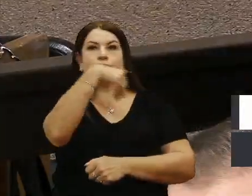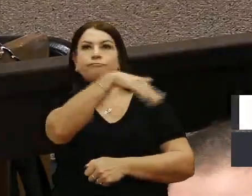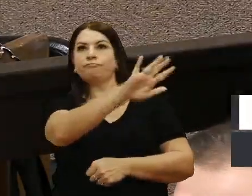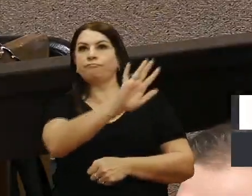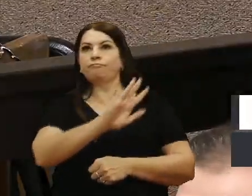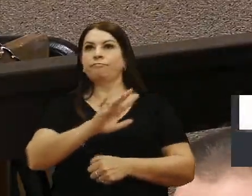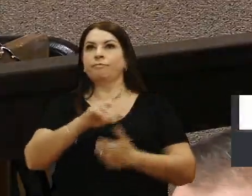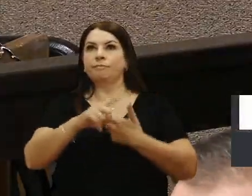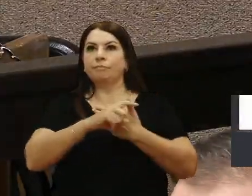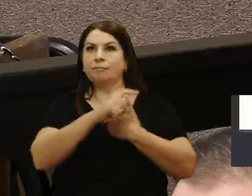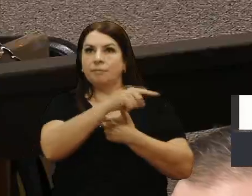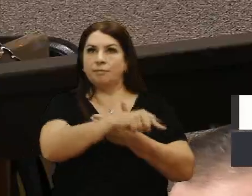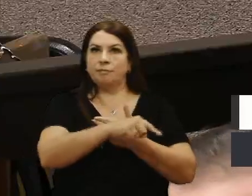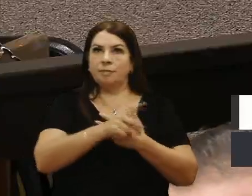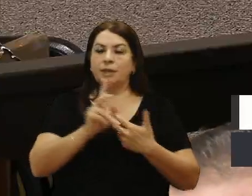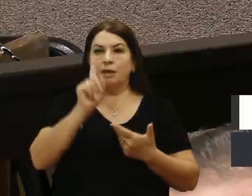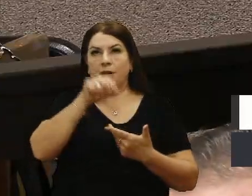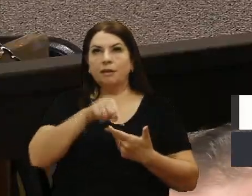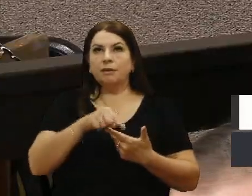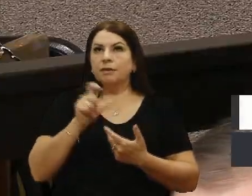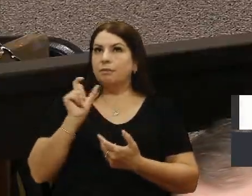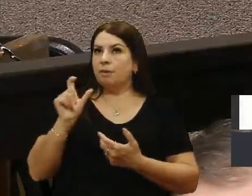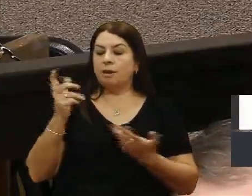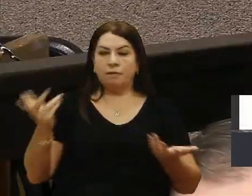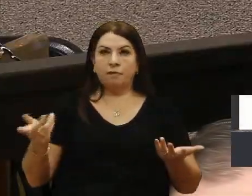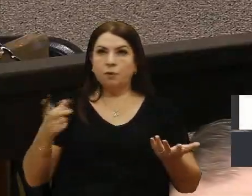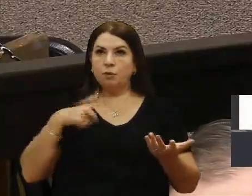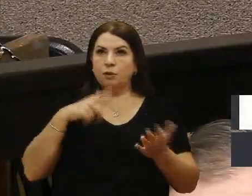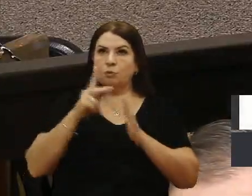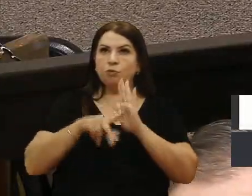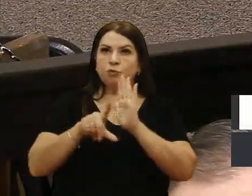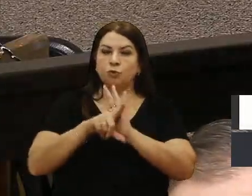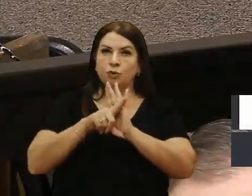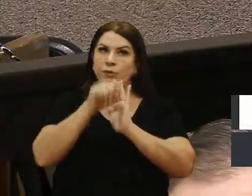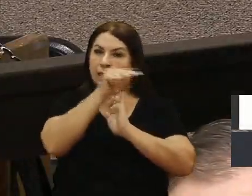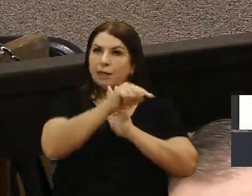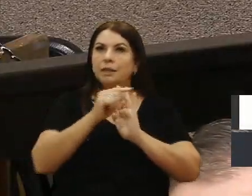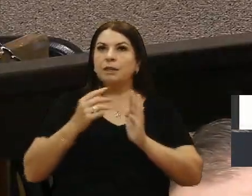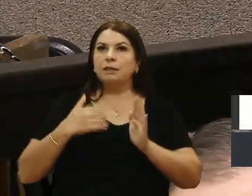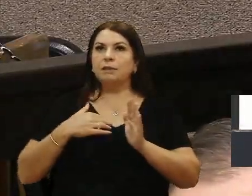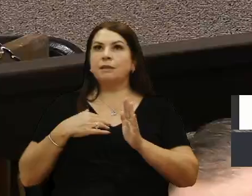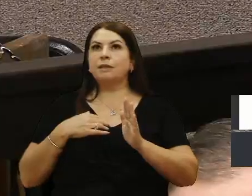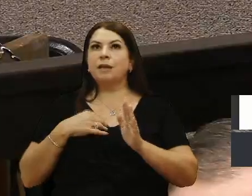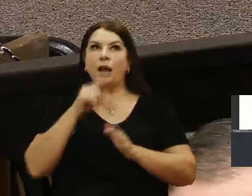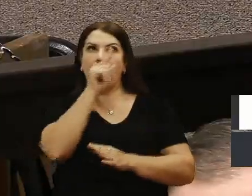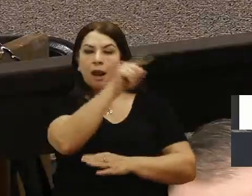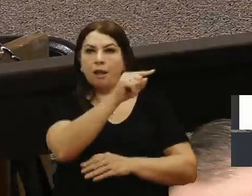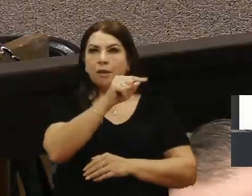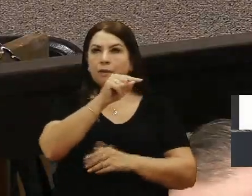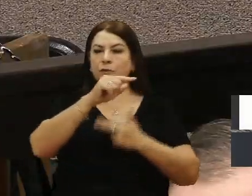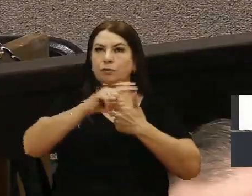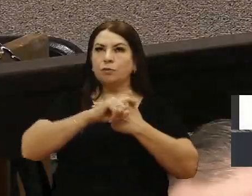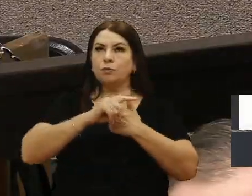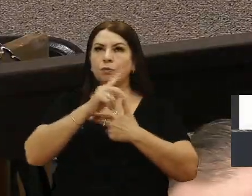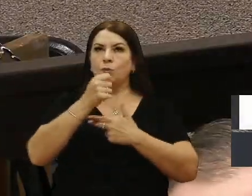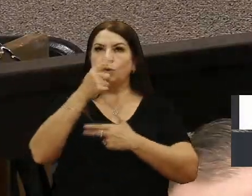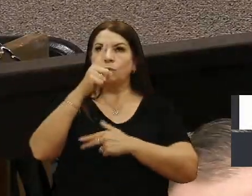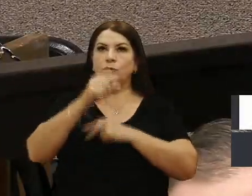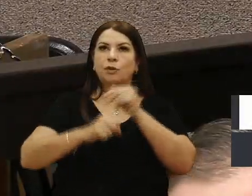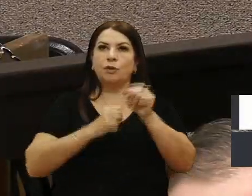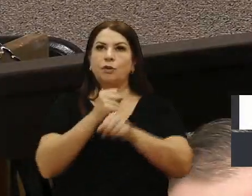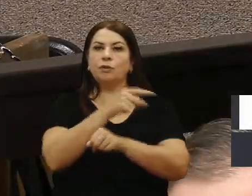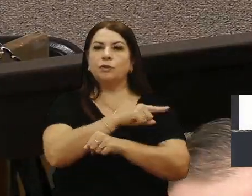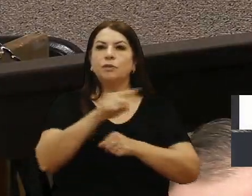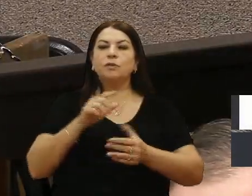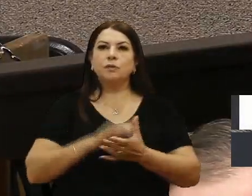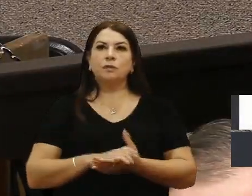no Executivo. É essa que é a palavra. Eu tenho projetos meus que estão baixados no Executivo há quase um ano, vai fazer um ano